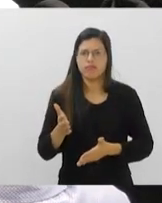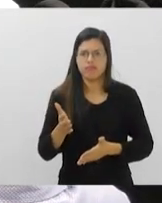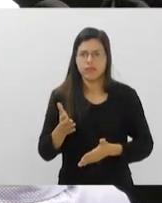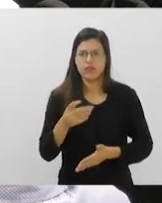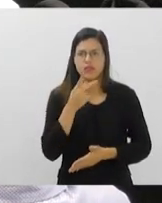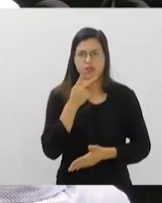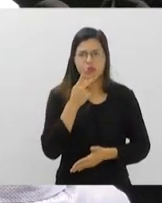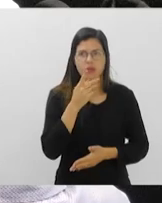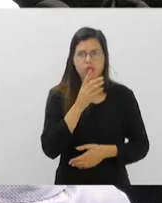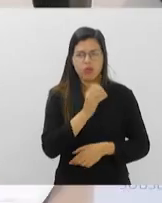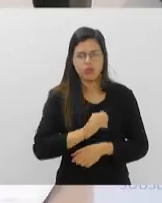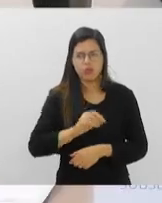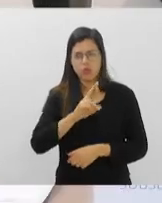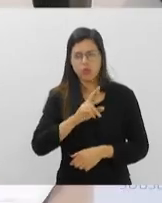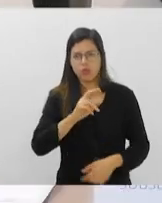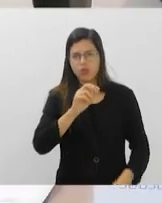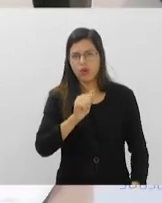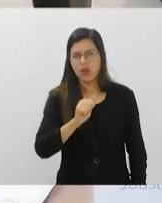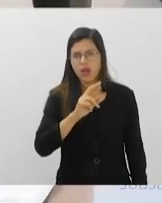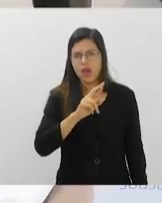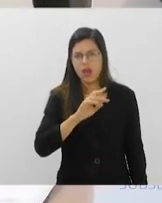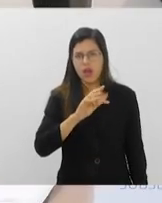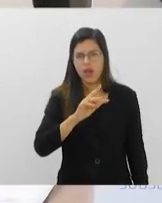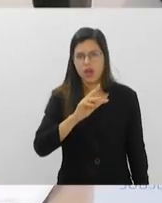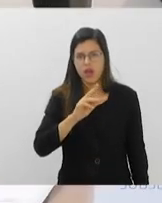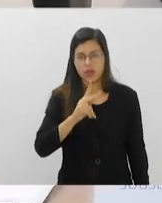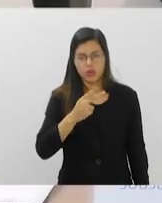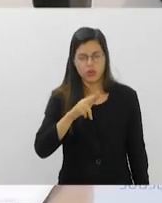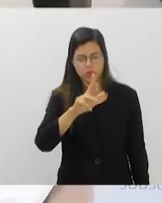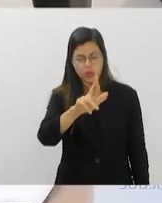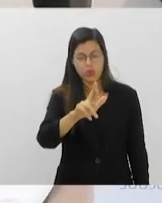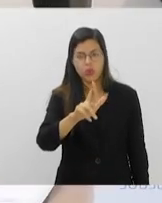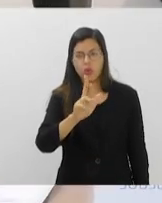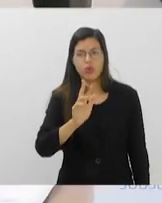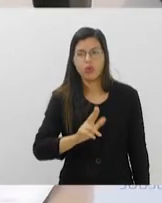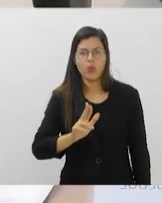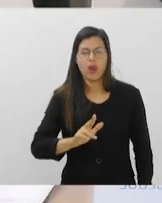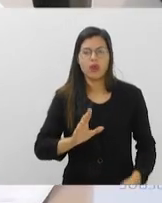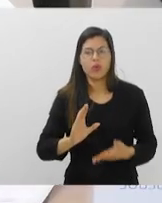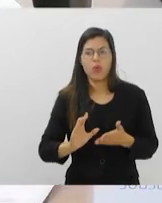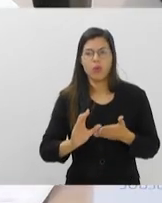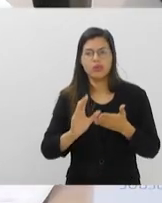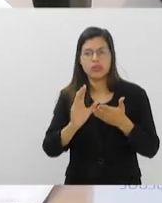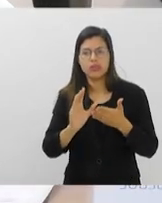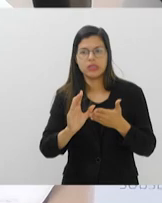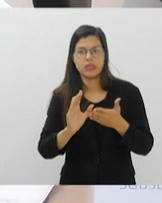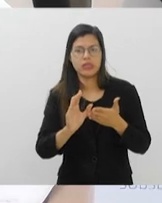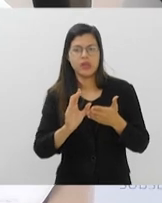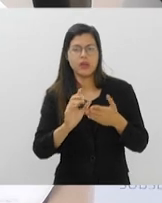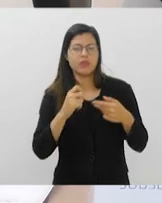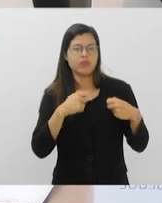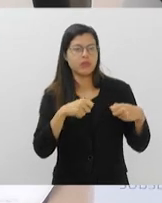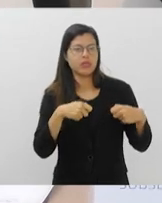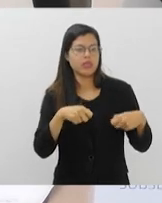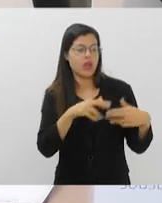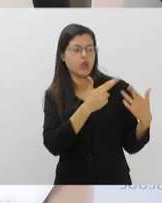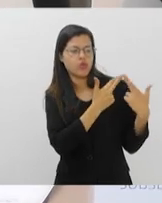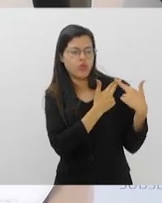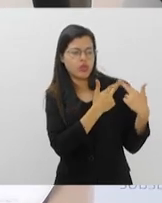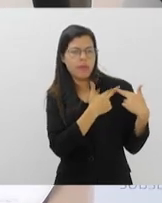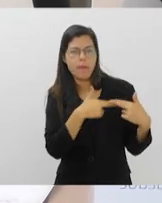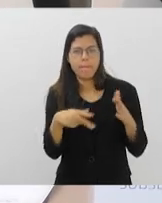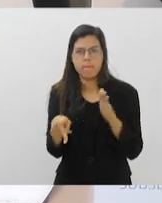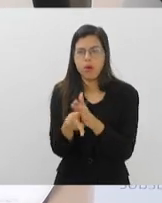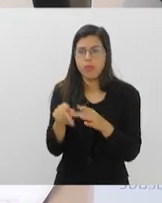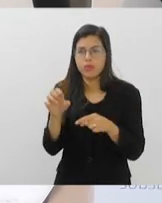disse o Dr Artur não é que o conselho tem que eh pegar a responsabilidade do Estado agora também deixar